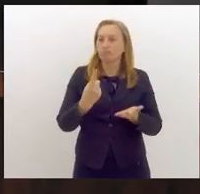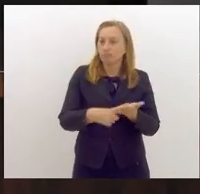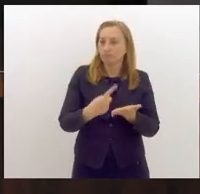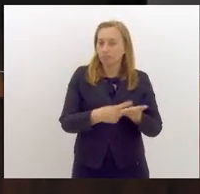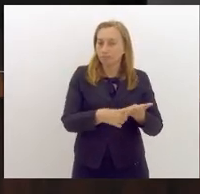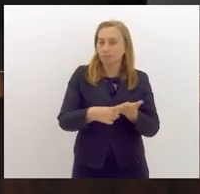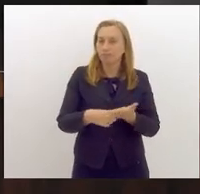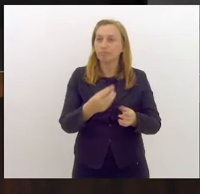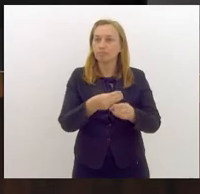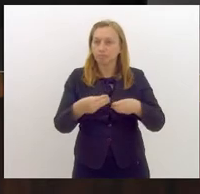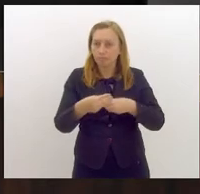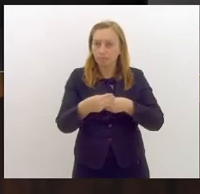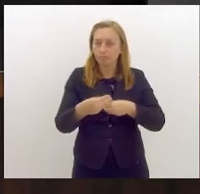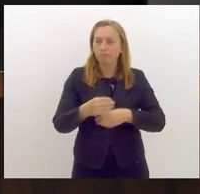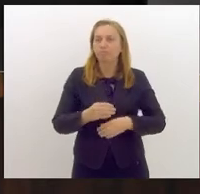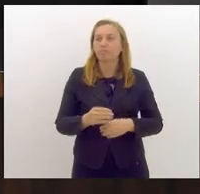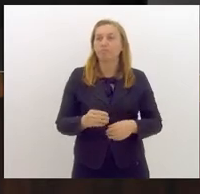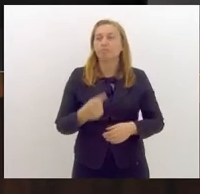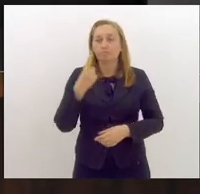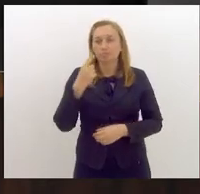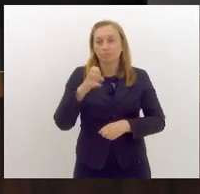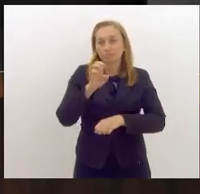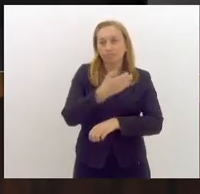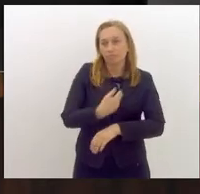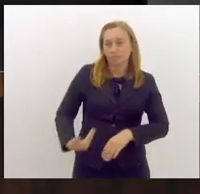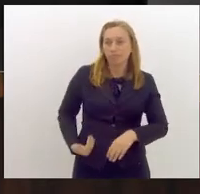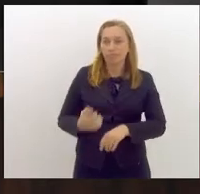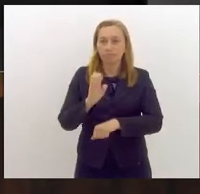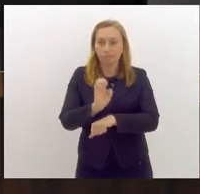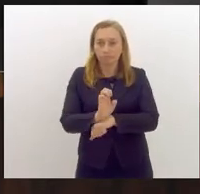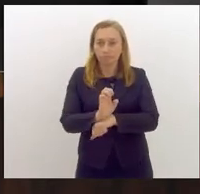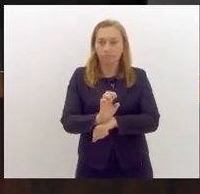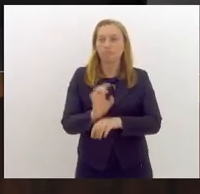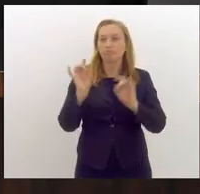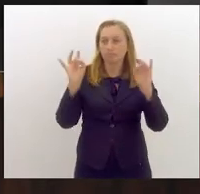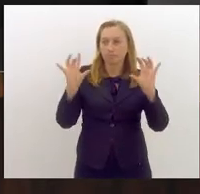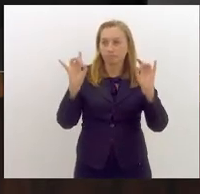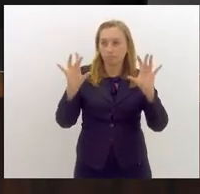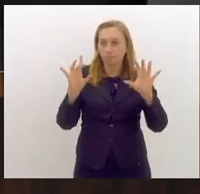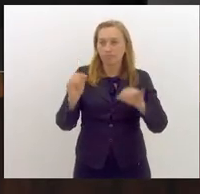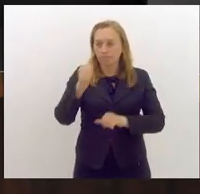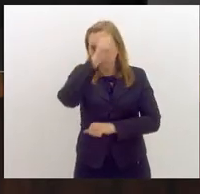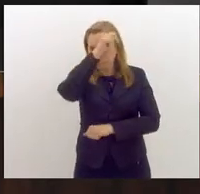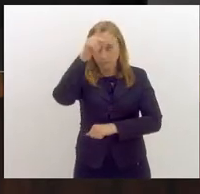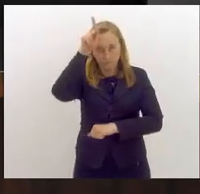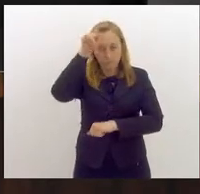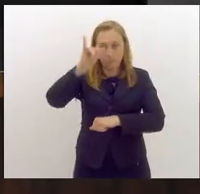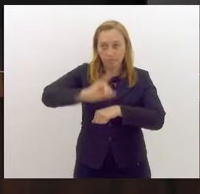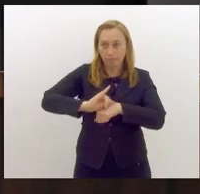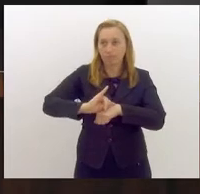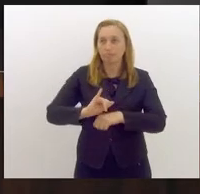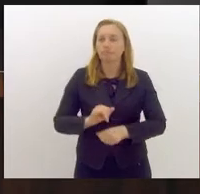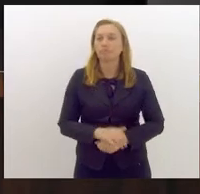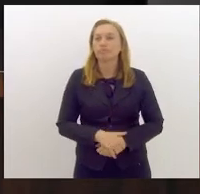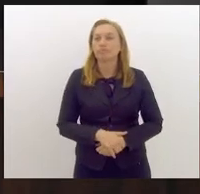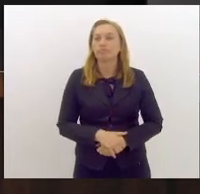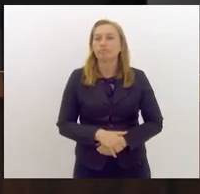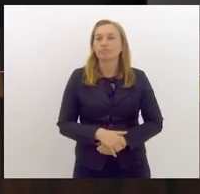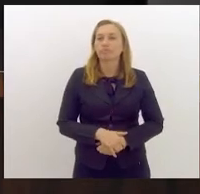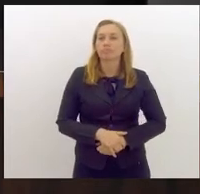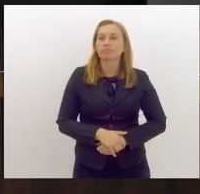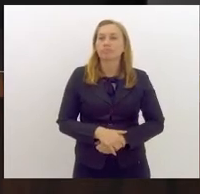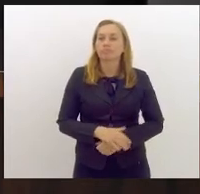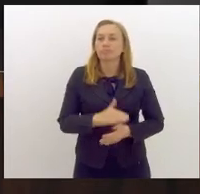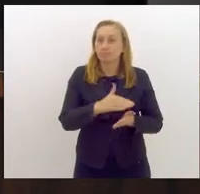acordo entre os municípios Governo do Estado e especial a Prefeitura da capital então